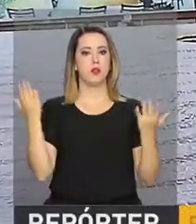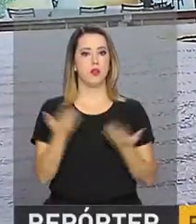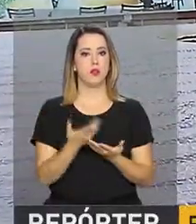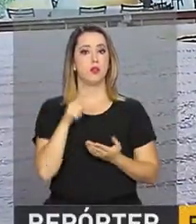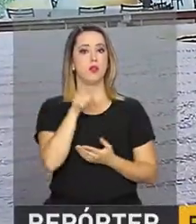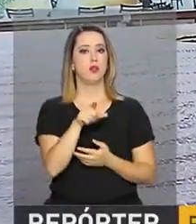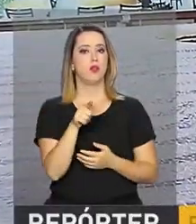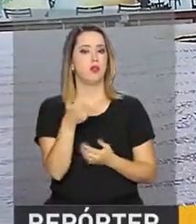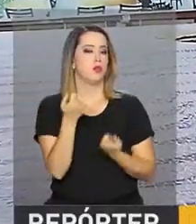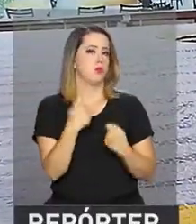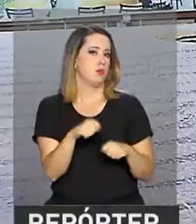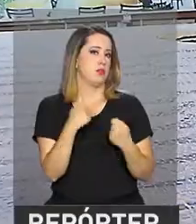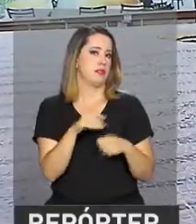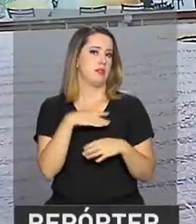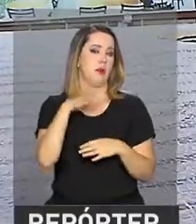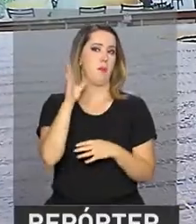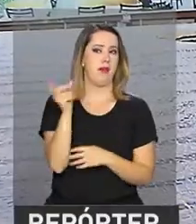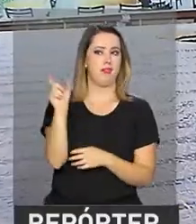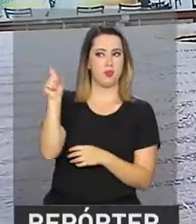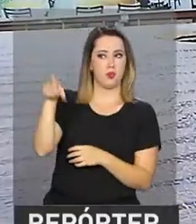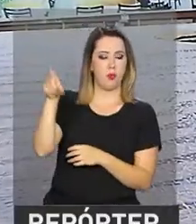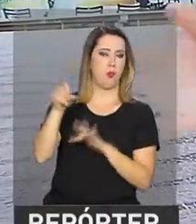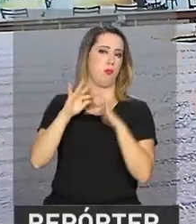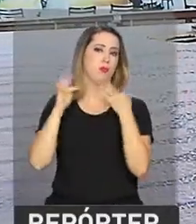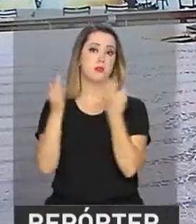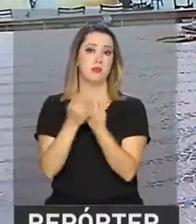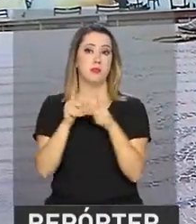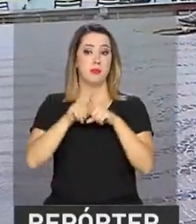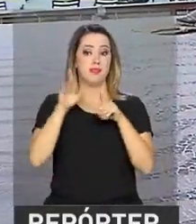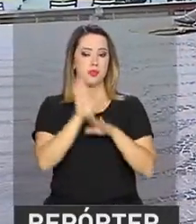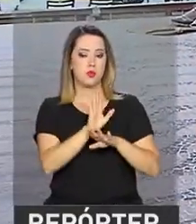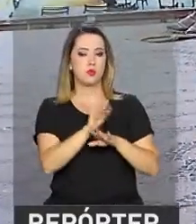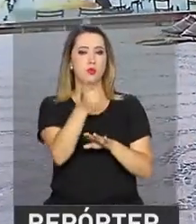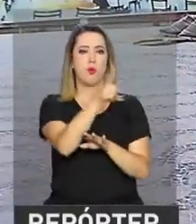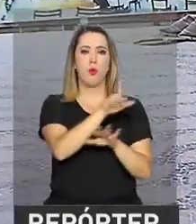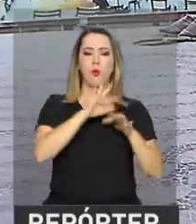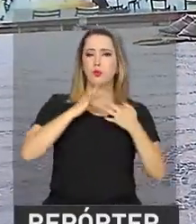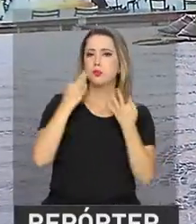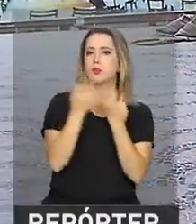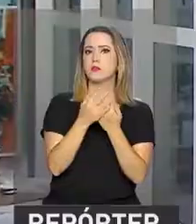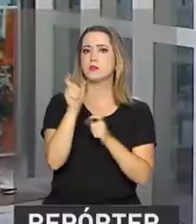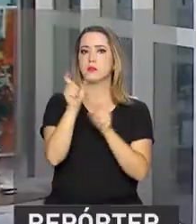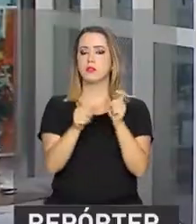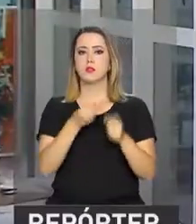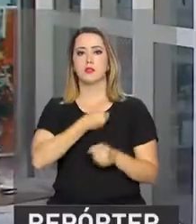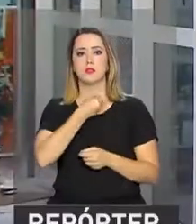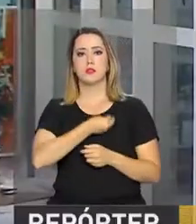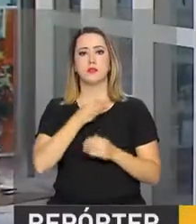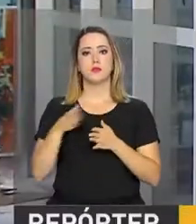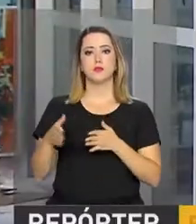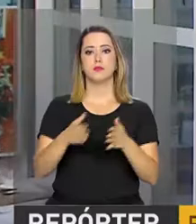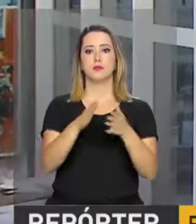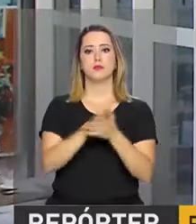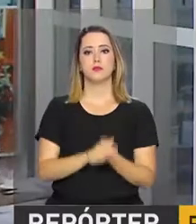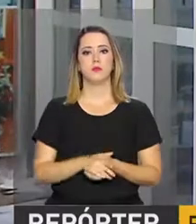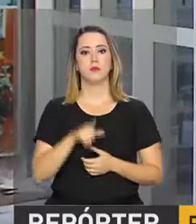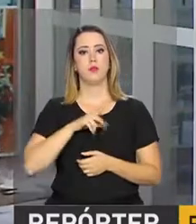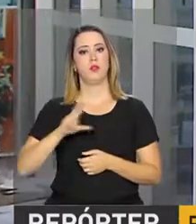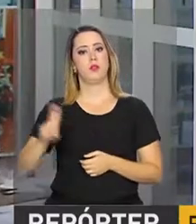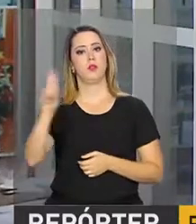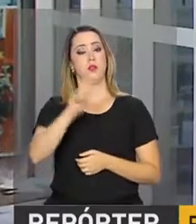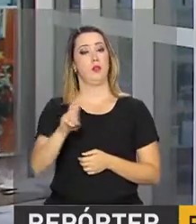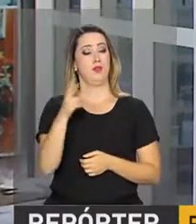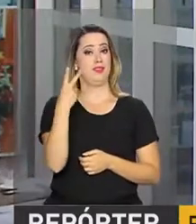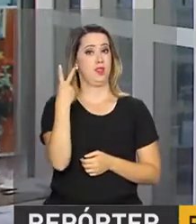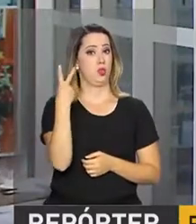hoje ele não depende mais do recurso do governo e ajuda outras pessoas que estão na rua. Eu usufruí do Bolsa Família durante 2 anos. Para